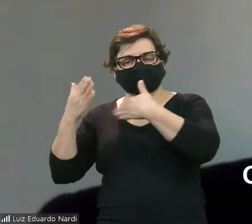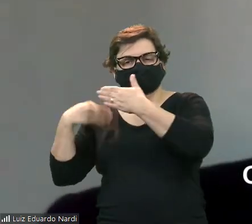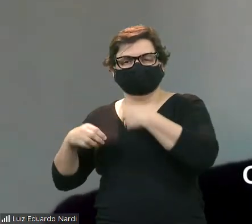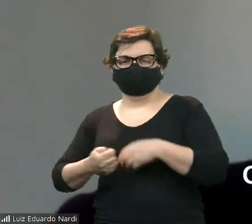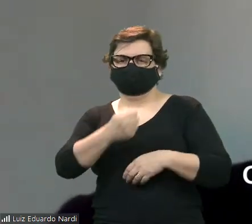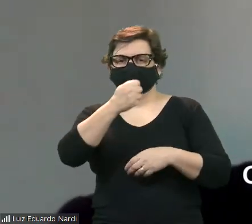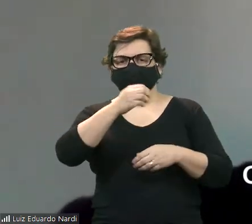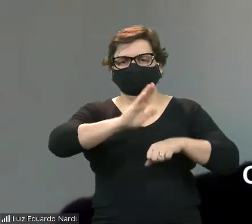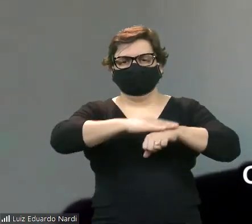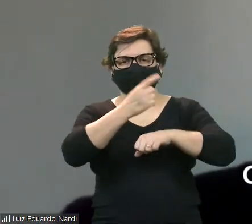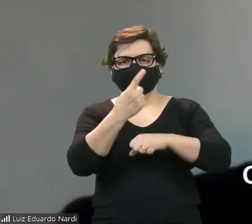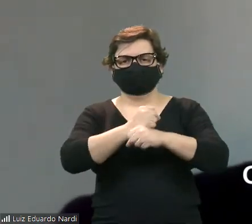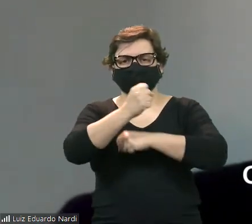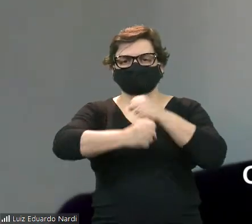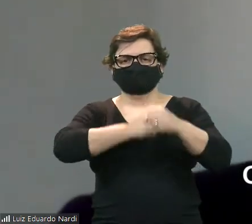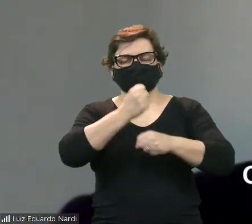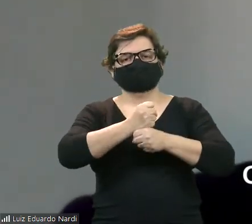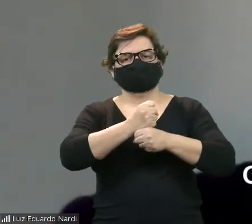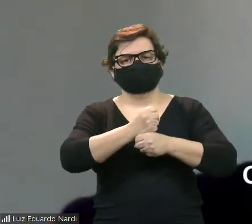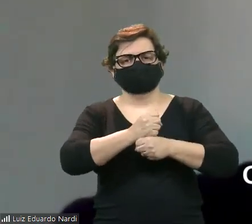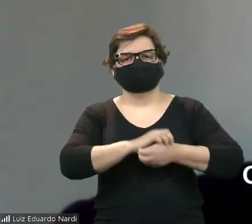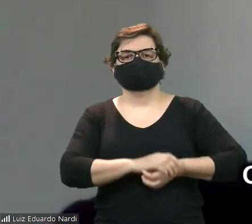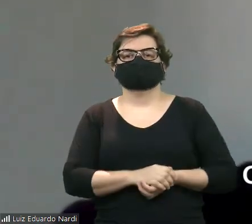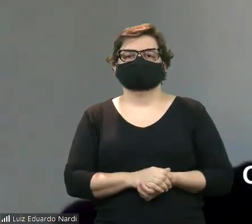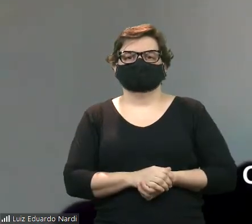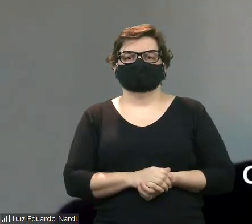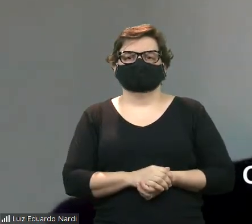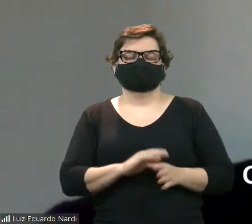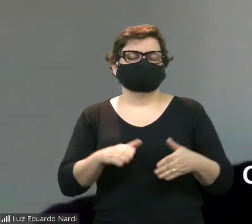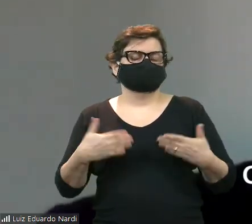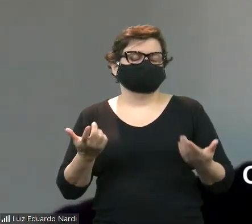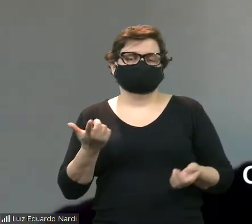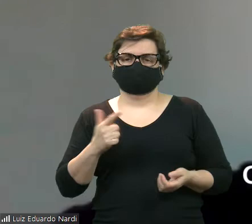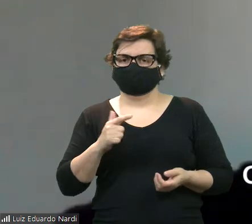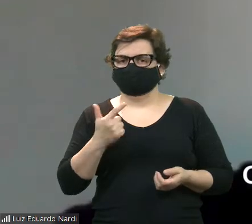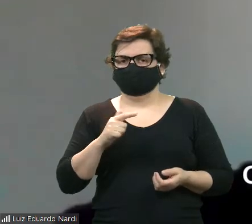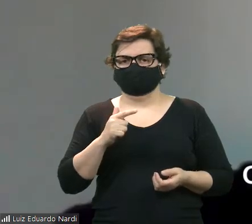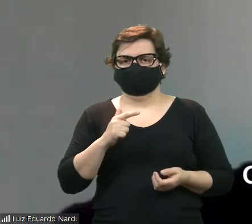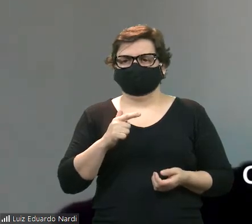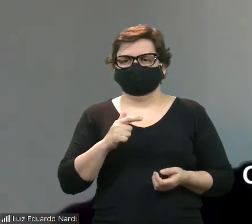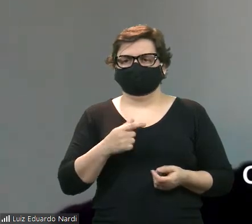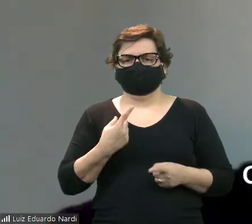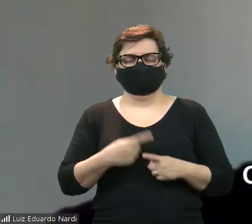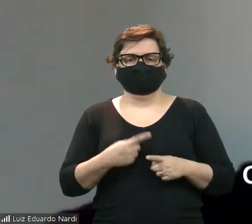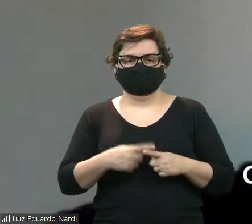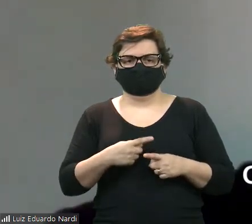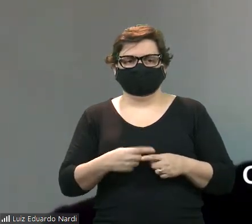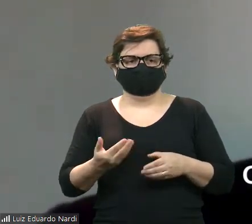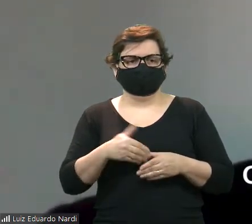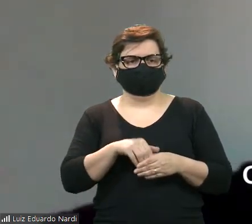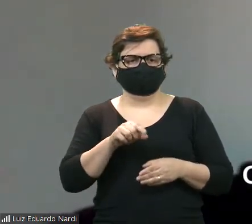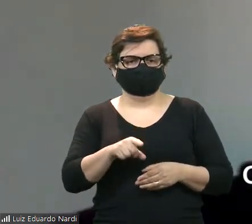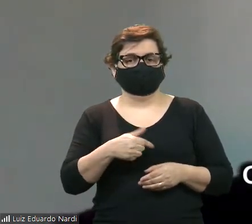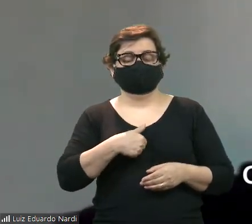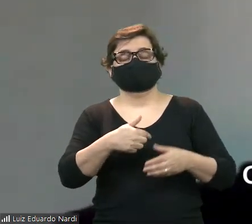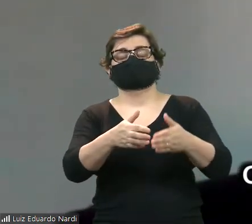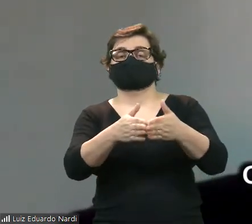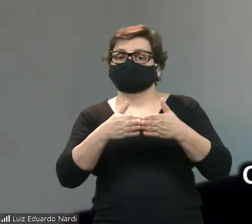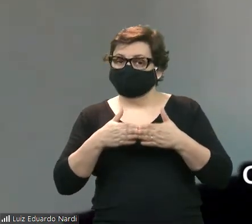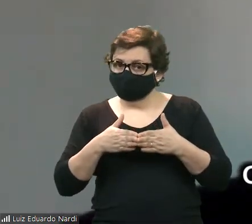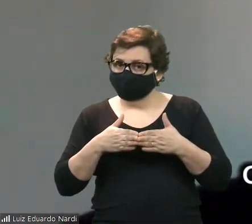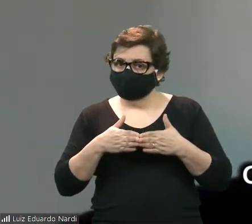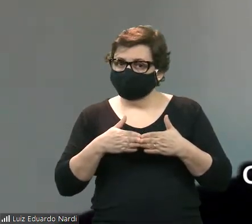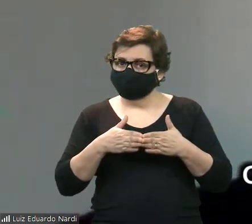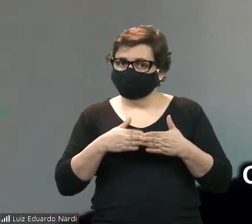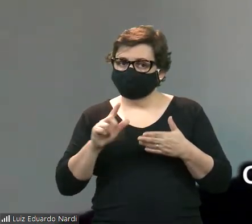teria sido apreciado, e não vejo absolutamente nenhuma razão para votar nisso. Eu encaminho e solicito aos